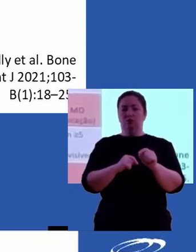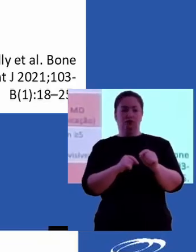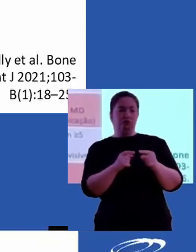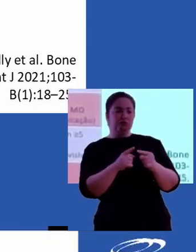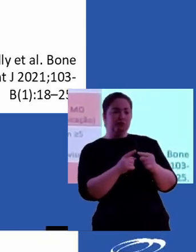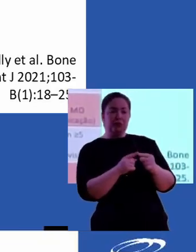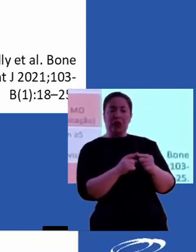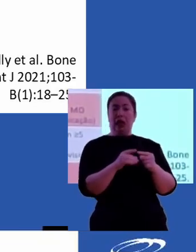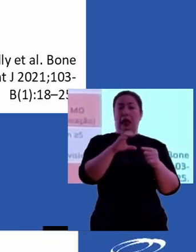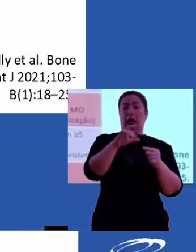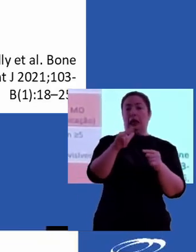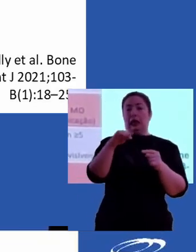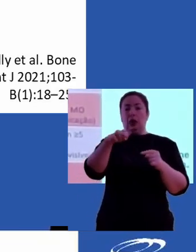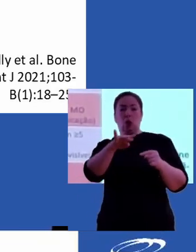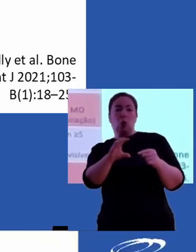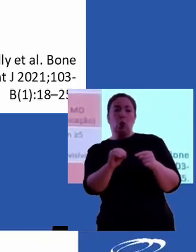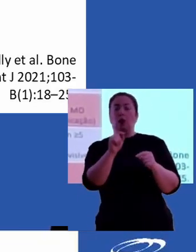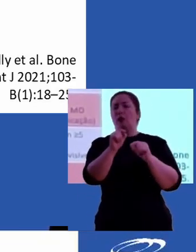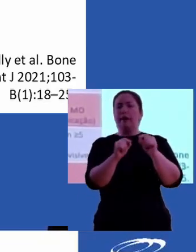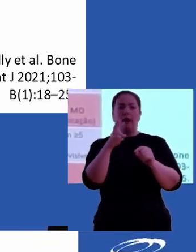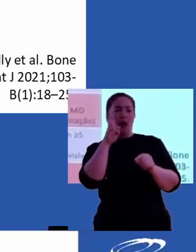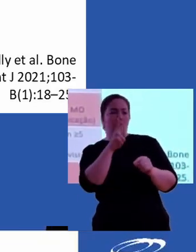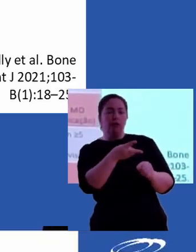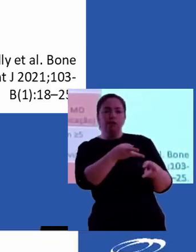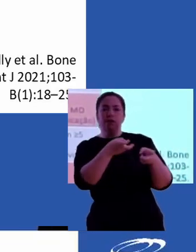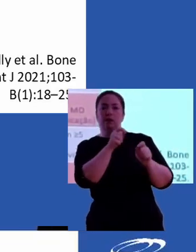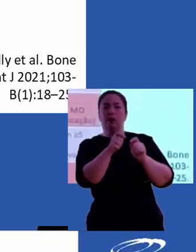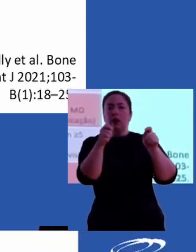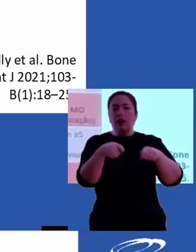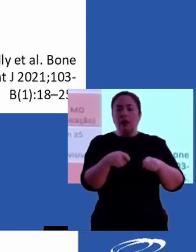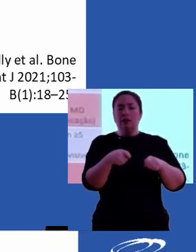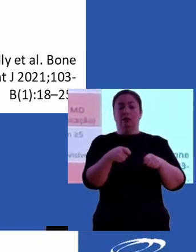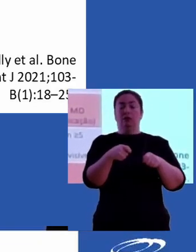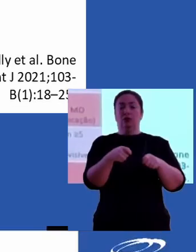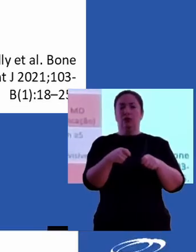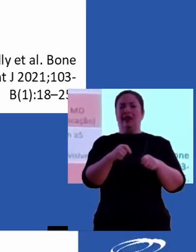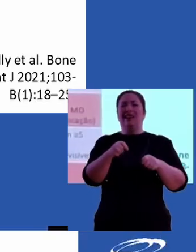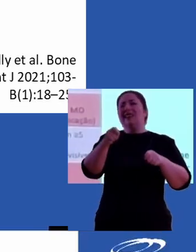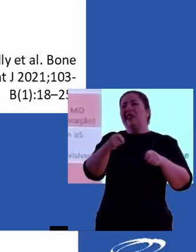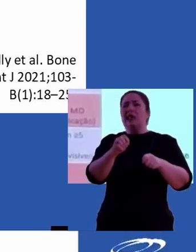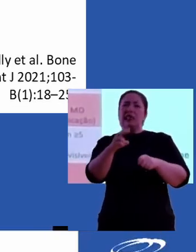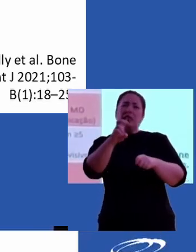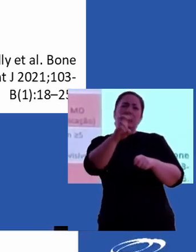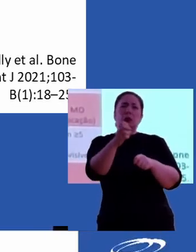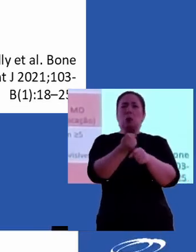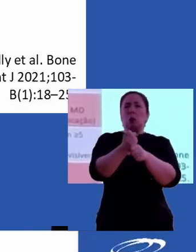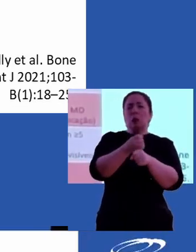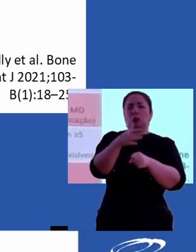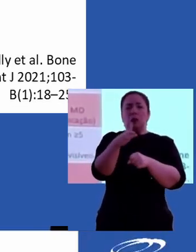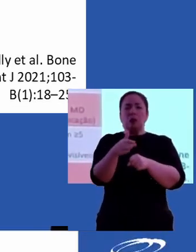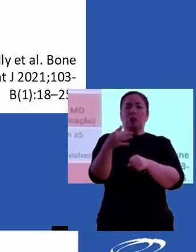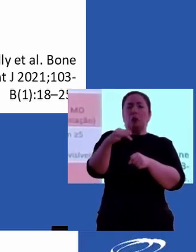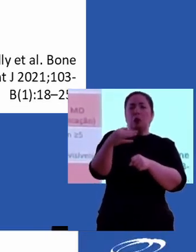como, por exemplo, uma história de afrouxamento precoce da prótese com menos de 5 anos de instalação, ou uma história de problemas de cicatrização da